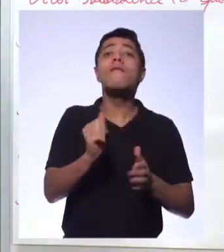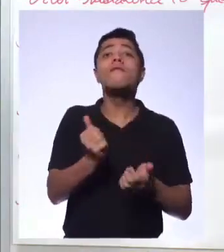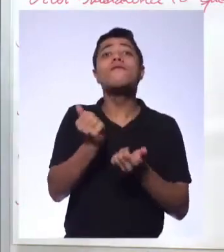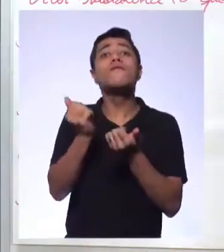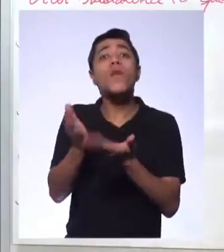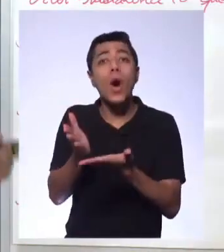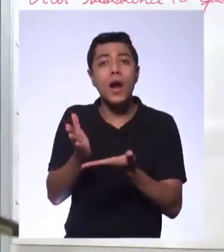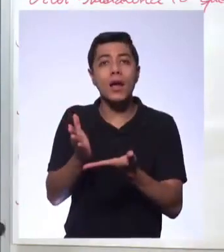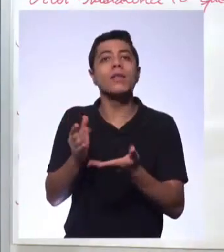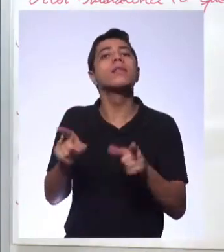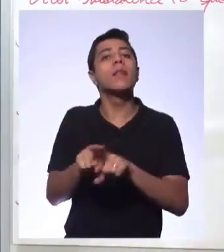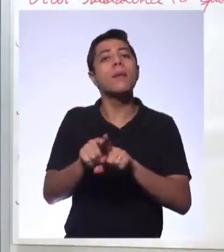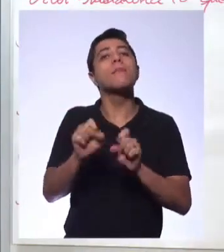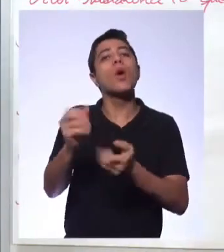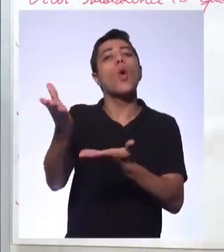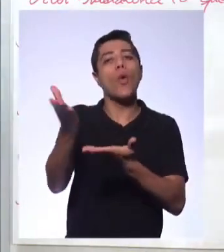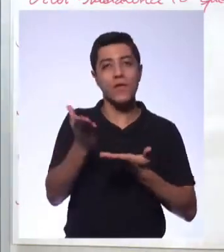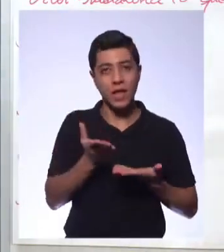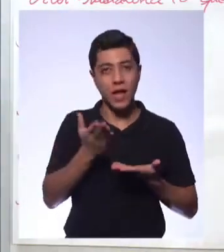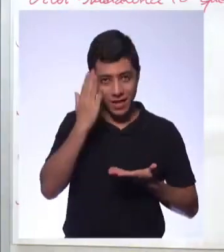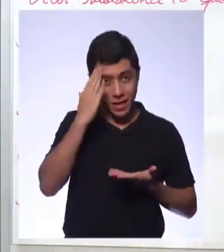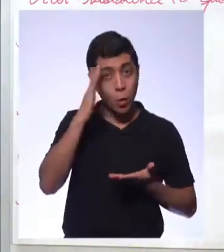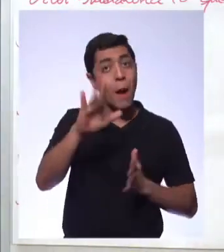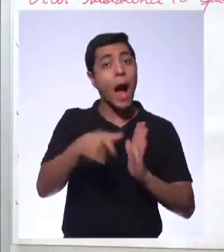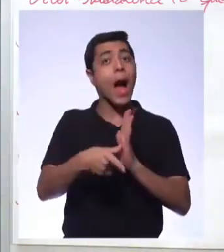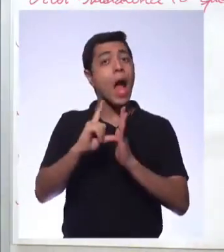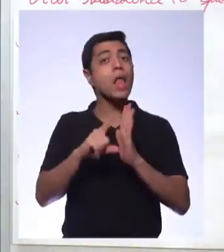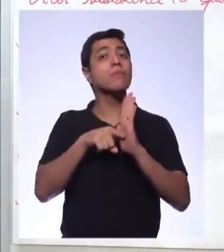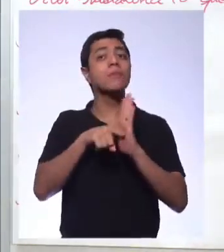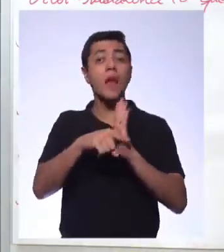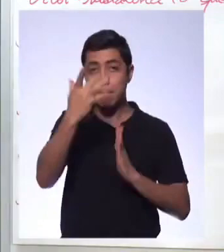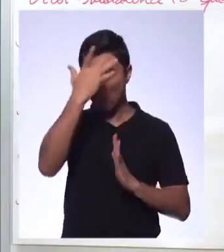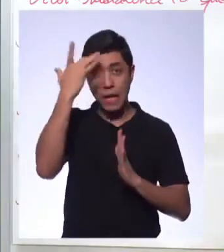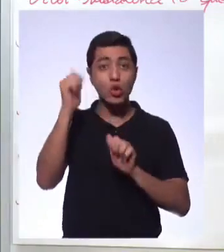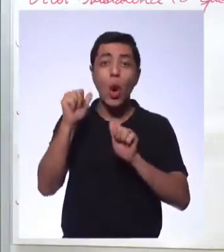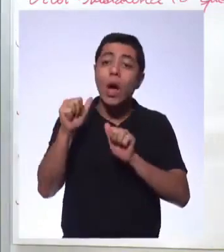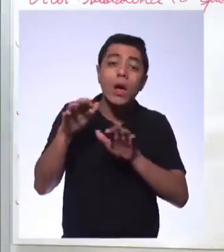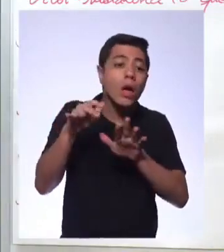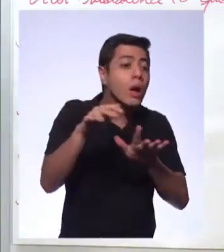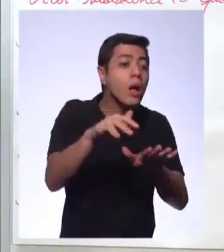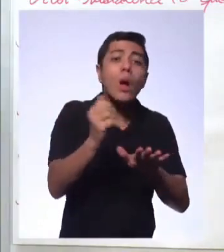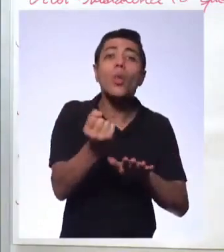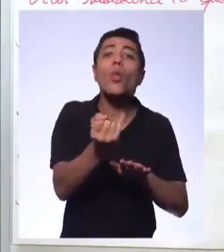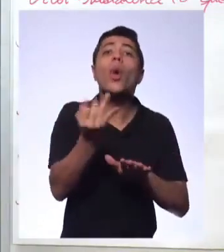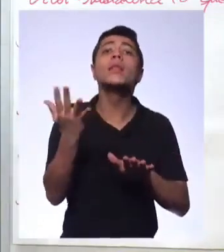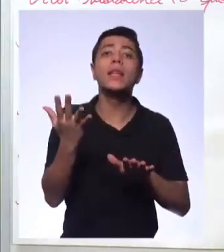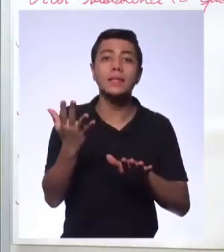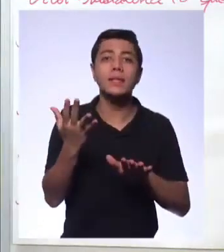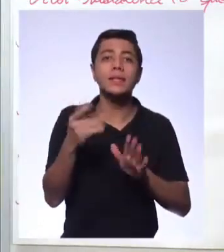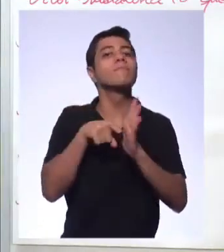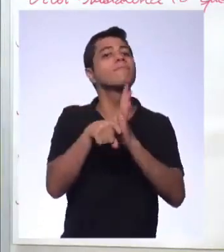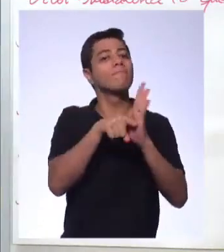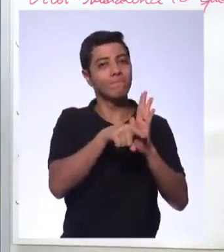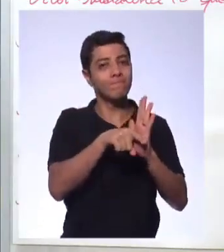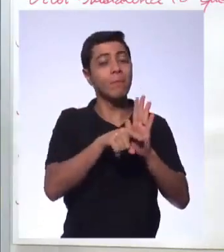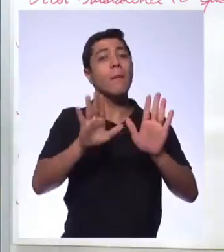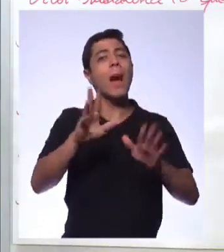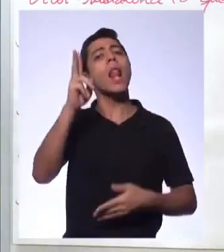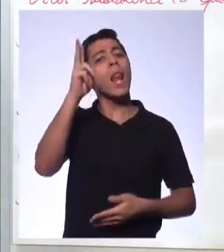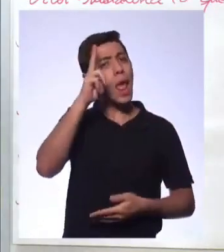pessoas, maior deve ser o espaço utilizado. Só que, lembrem-se, gente, tudo isso é apenas uma projeção para quando do retorno da